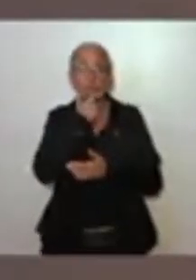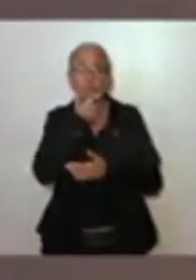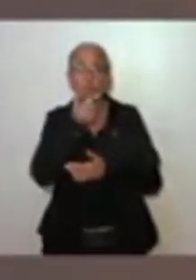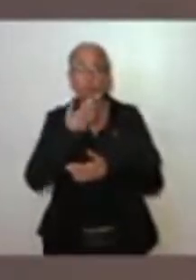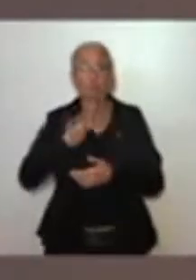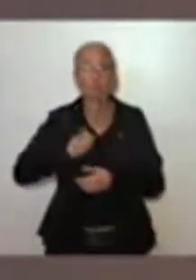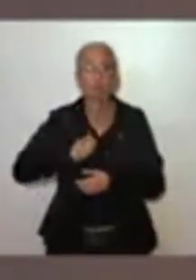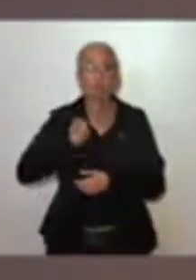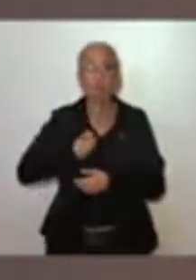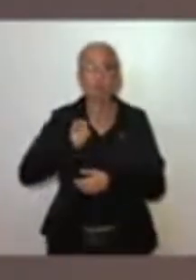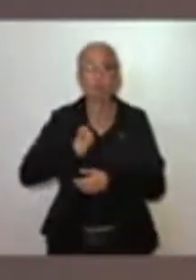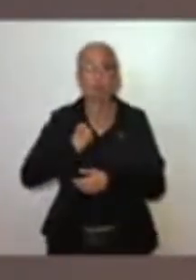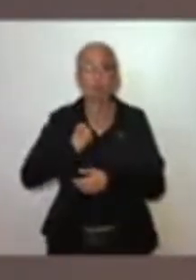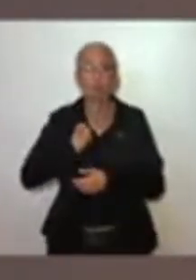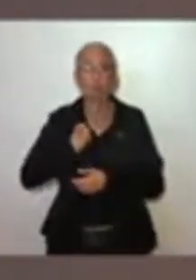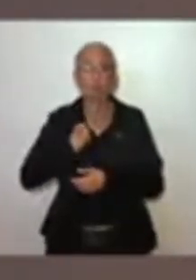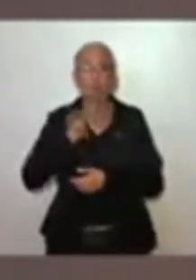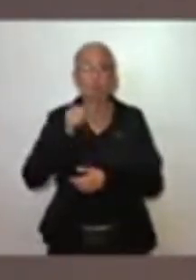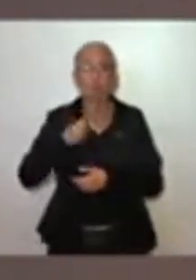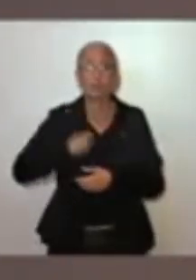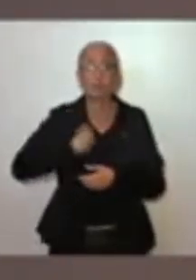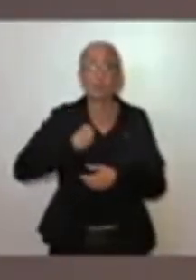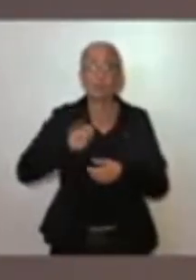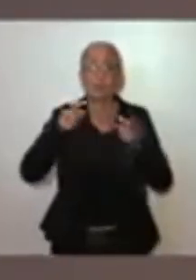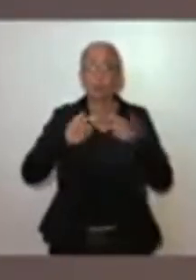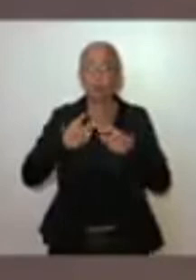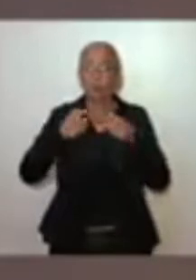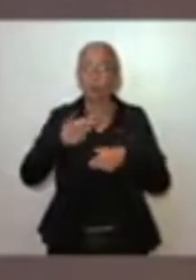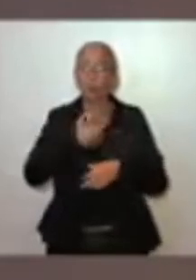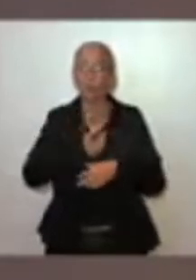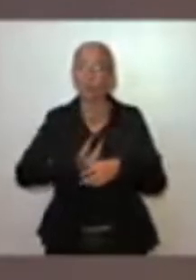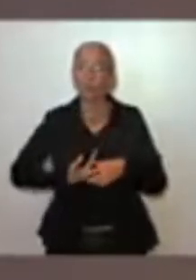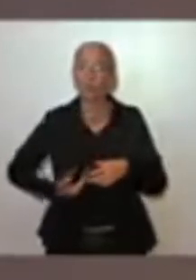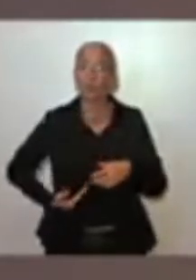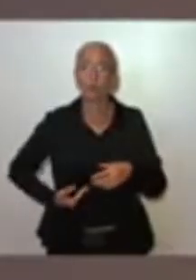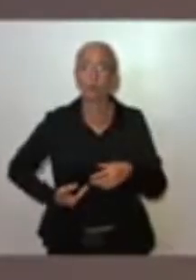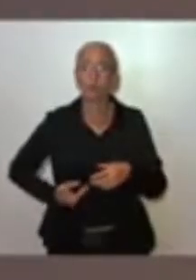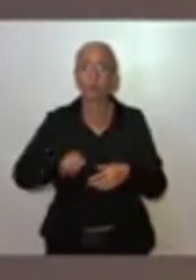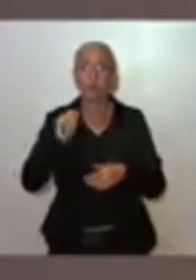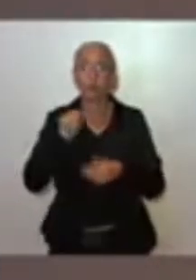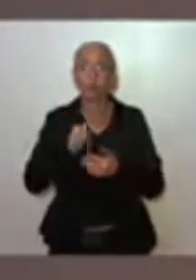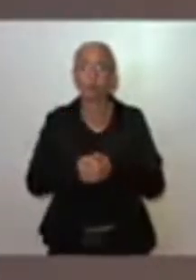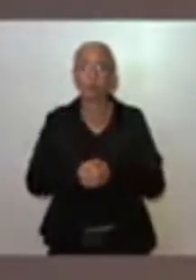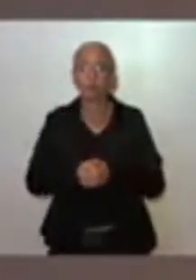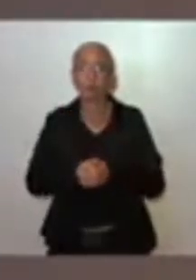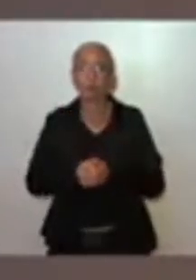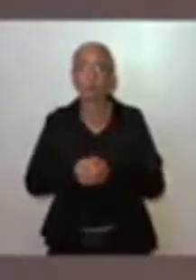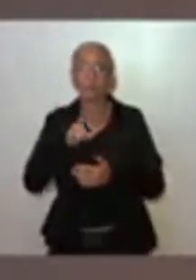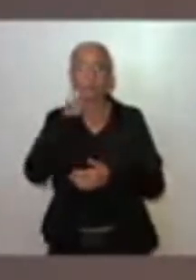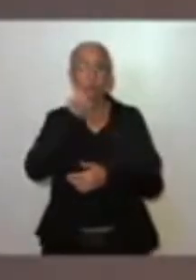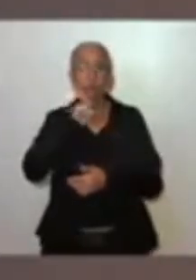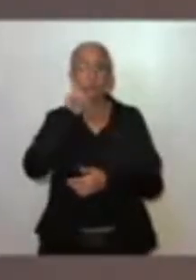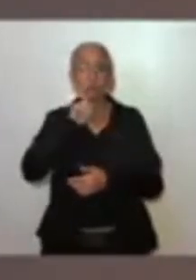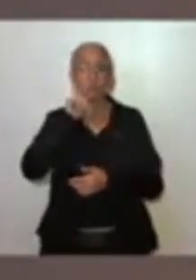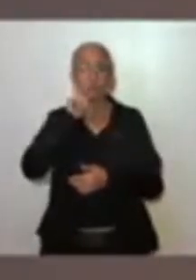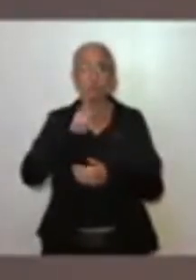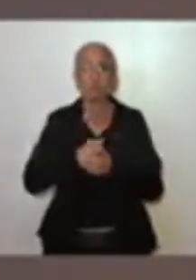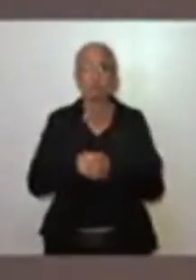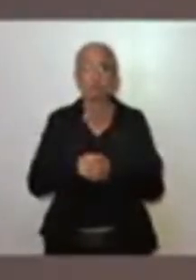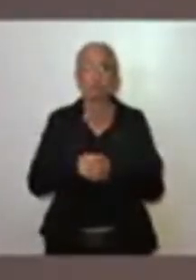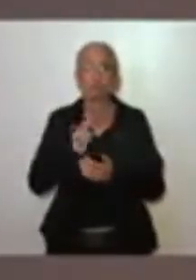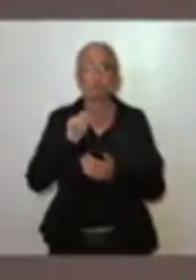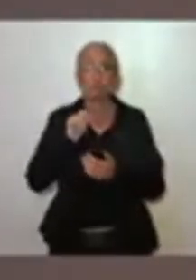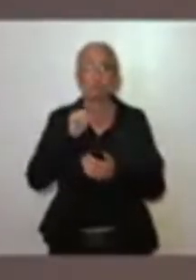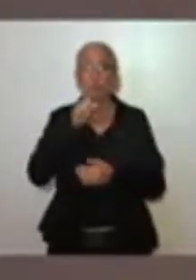viveu a malversação do espaço público no caso do Black que já vou falar disso e nos Estados Unidos talvez a